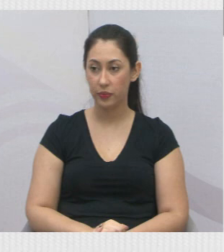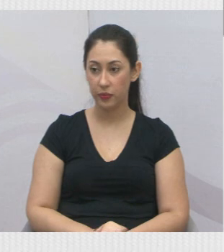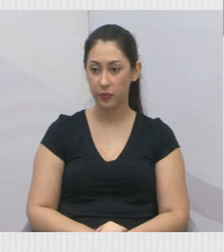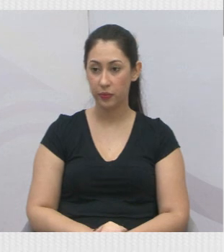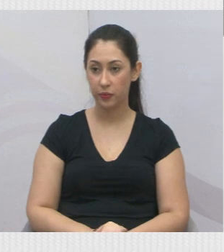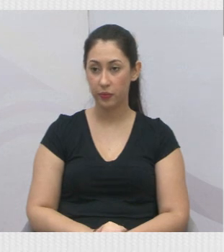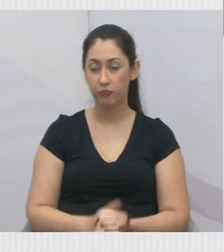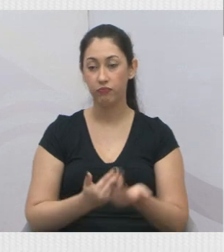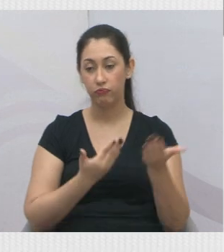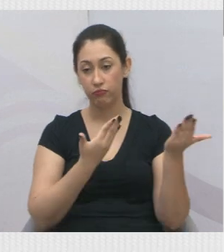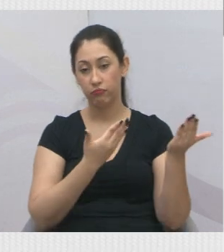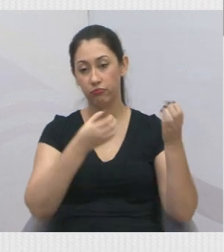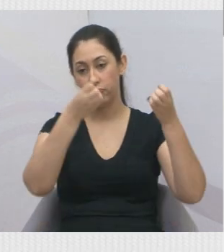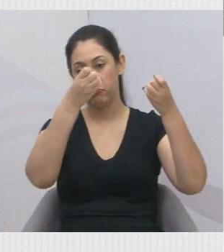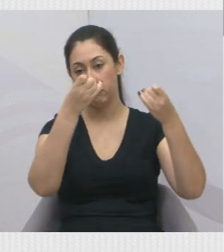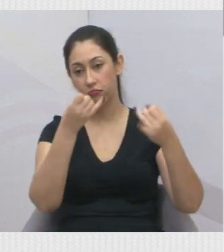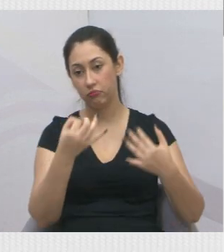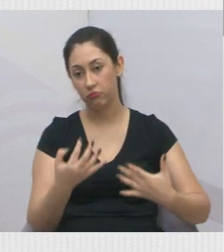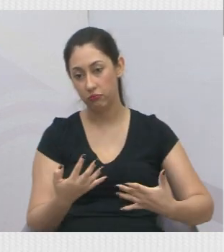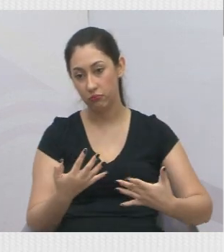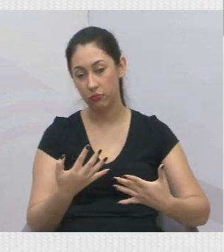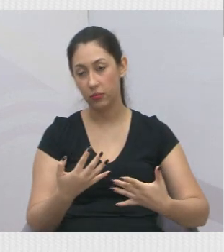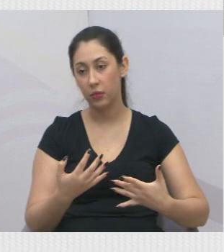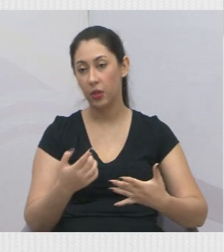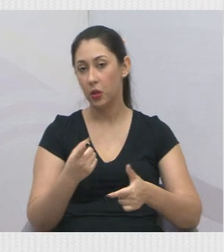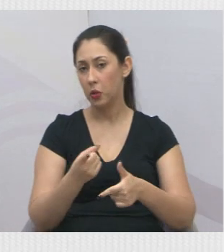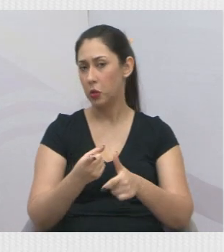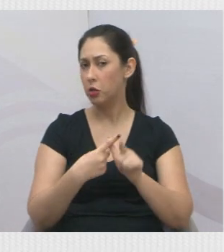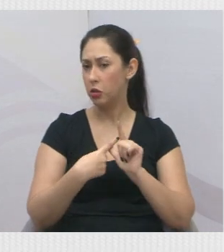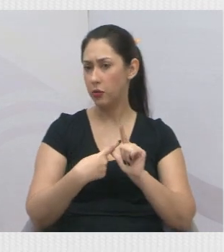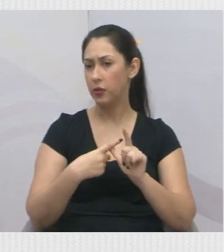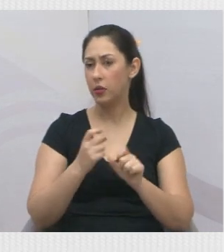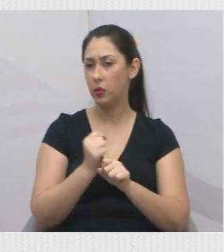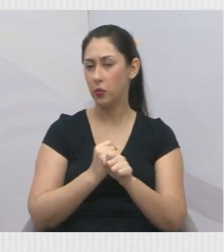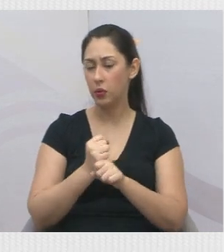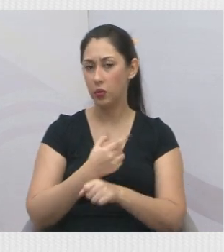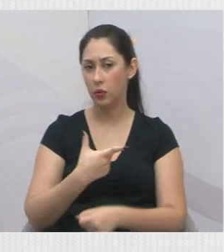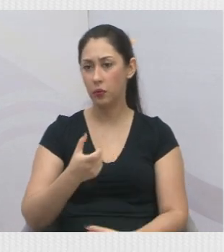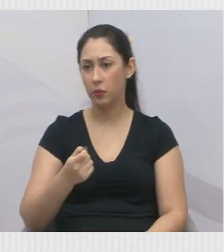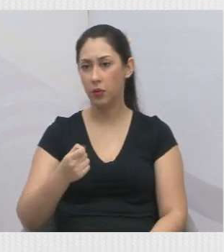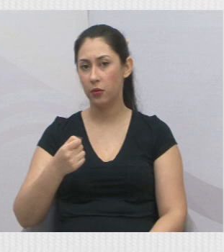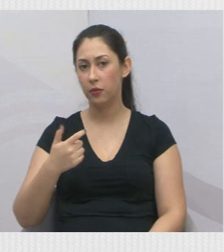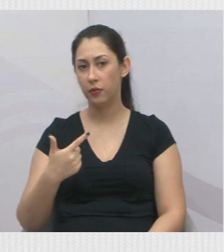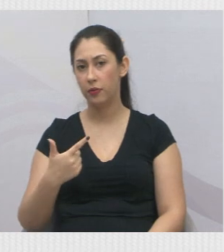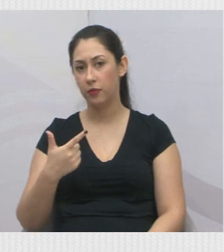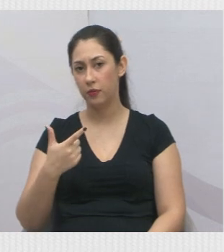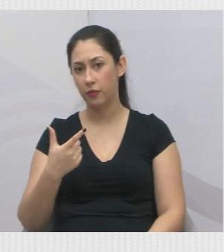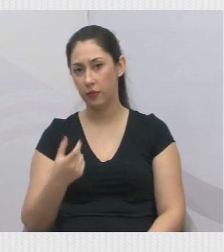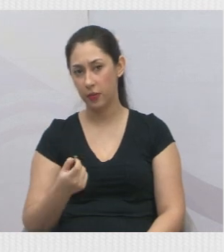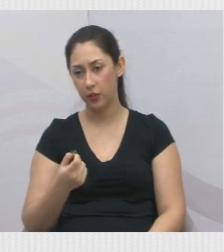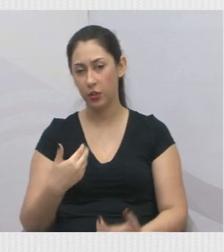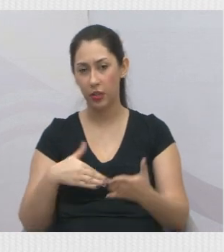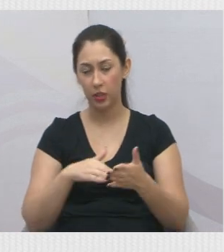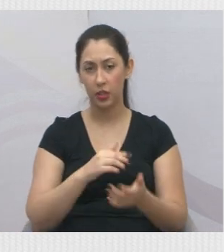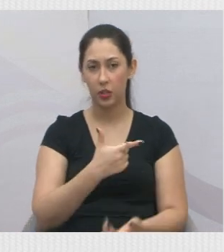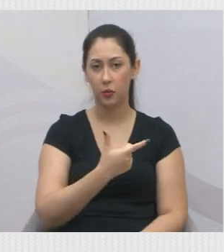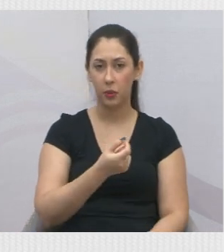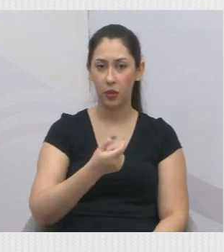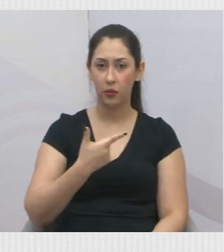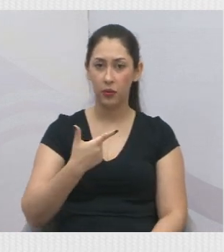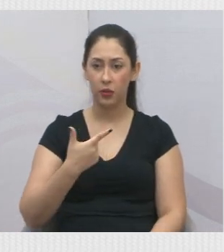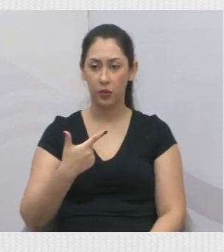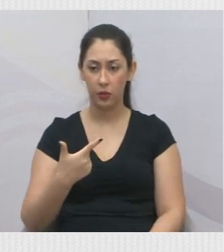R$ 109.375.250. Então, esse aqui é um quadro demonstrativo do resto a pagar do ano de 20 para 21 e de 21 para 22.